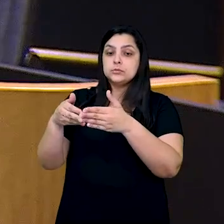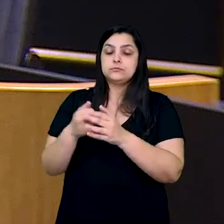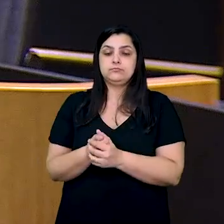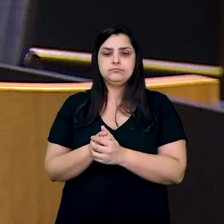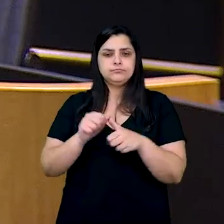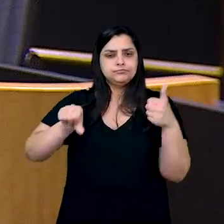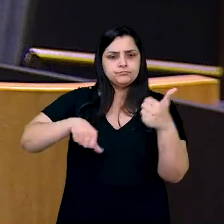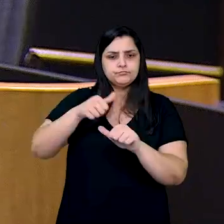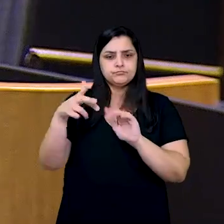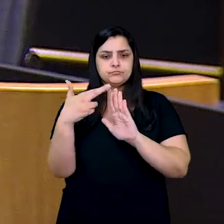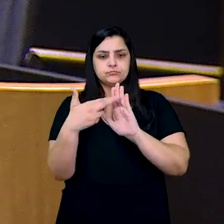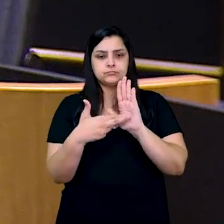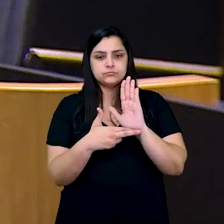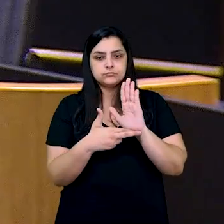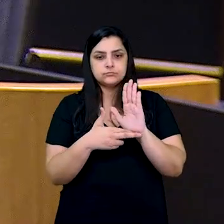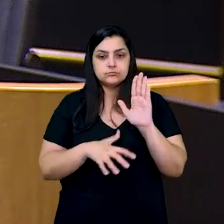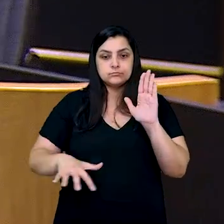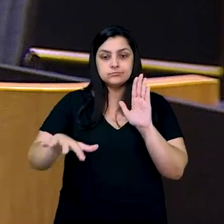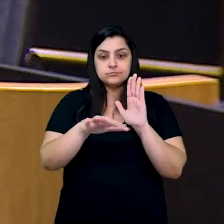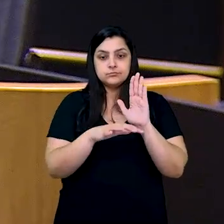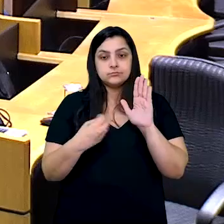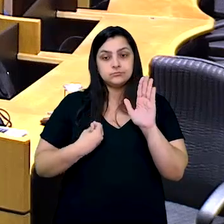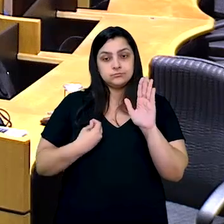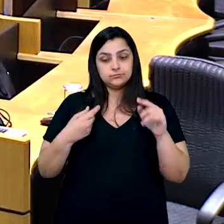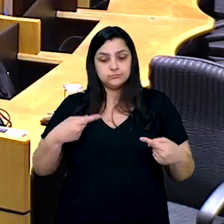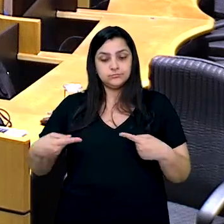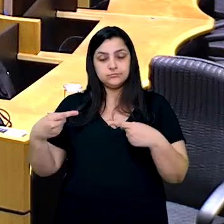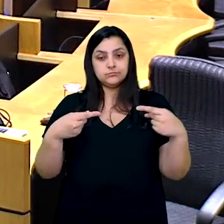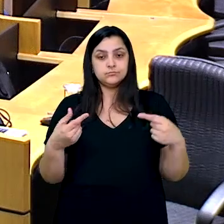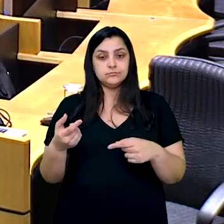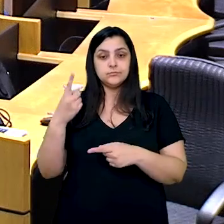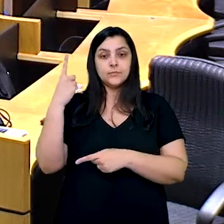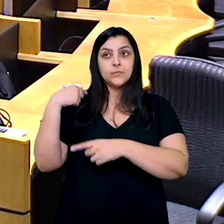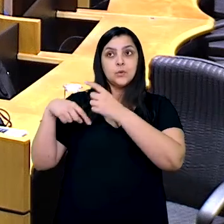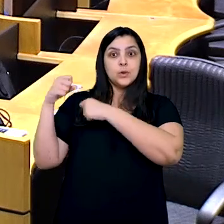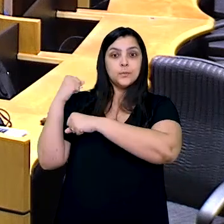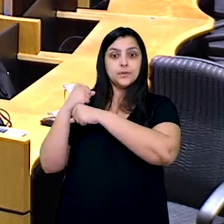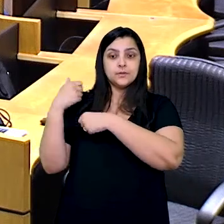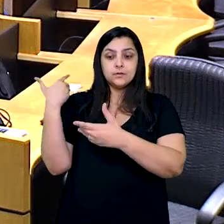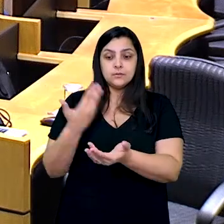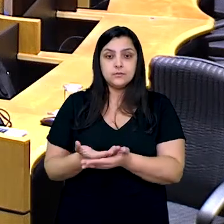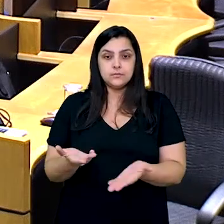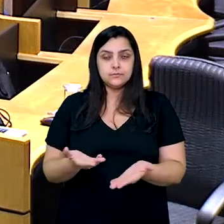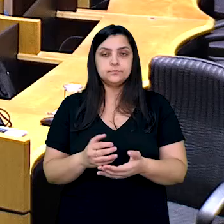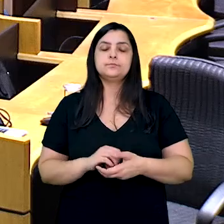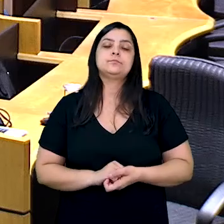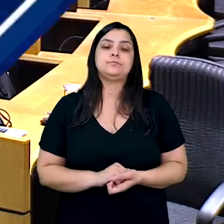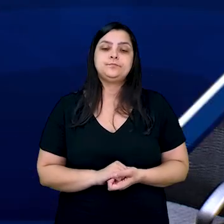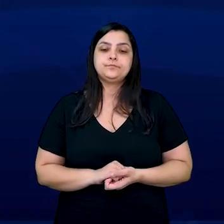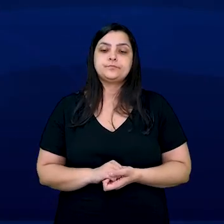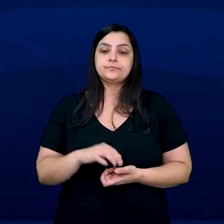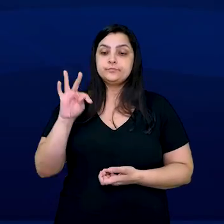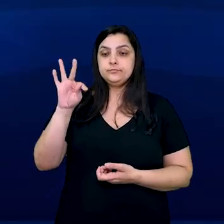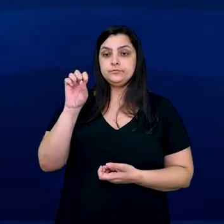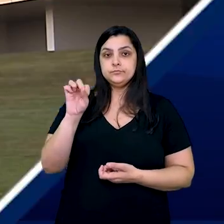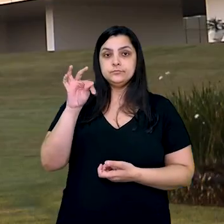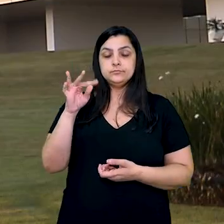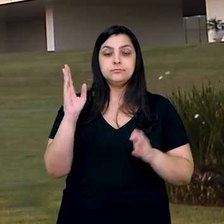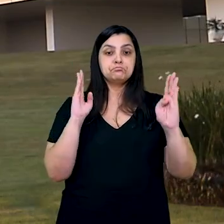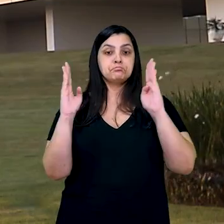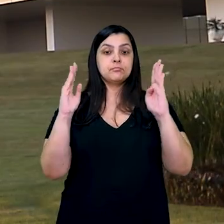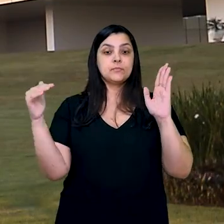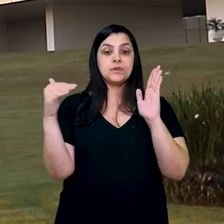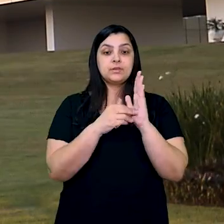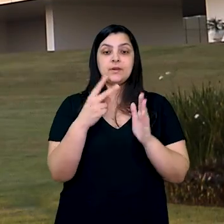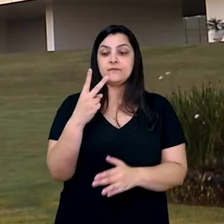portos. A reestruturação das normas legais do setor está em debate desde o fim do ano passado. O